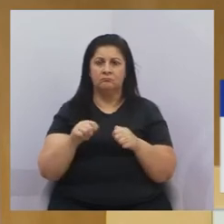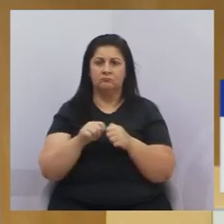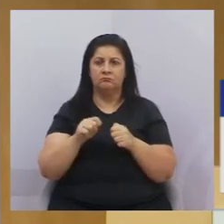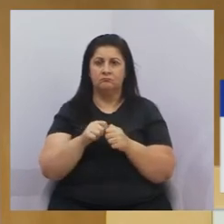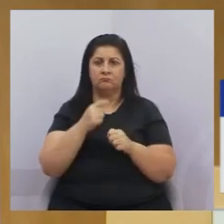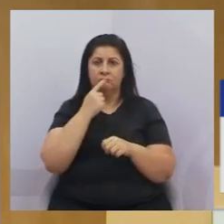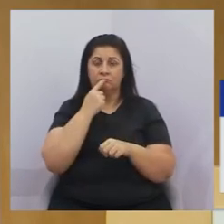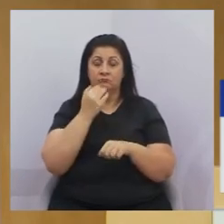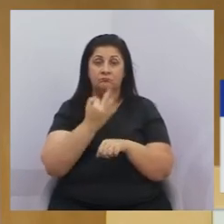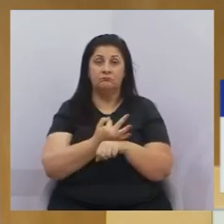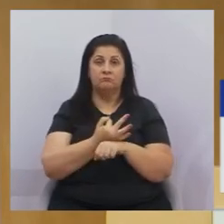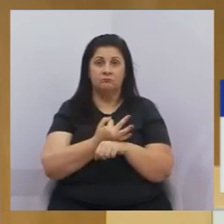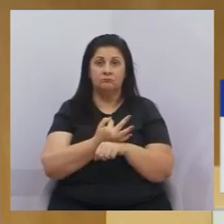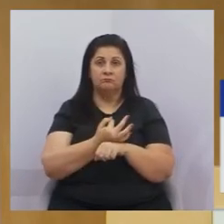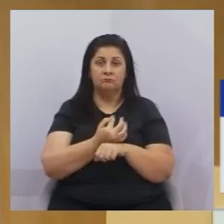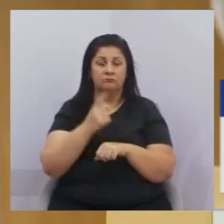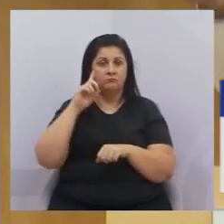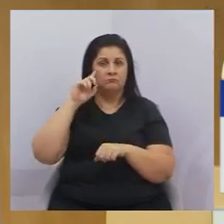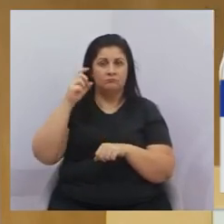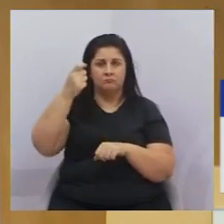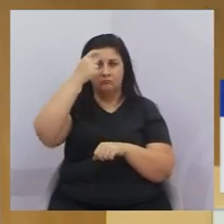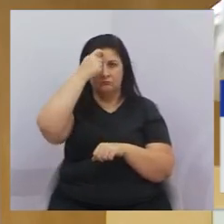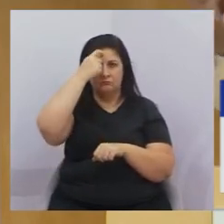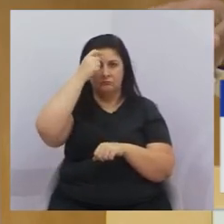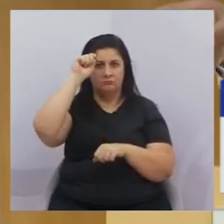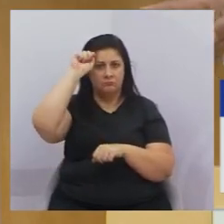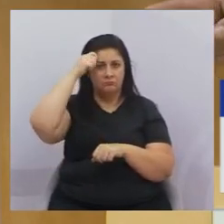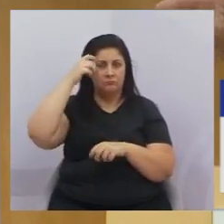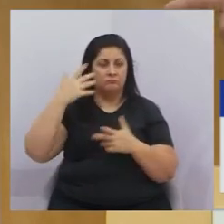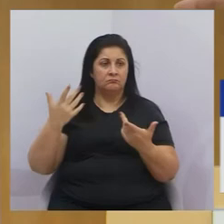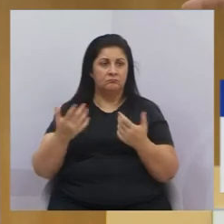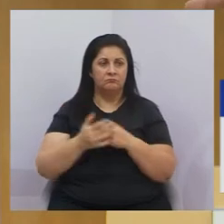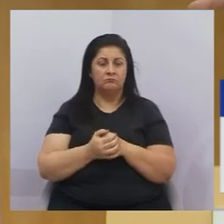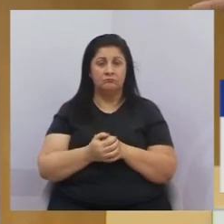negra. Vários vereadores que estão aqui votou contra.